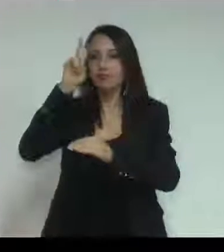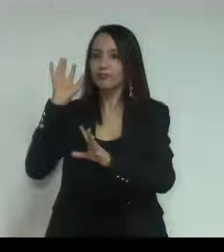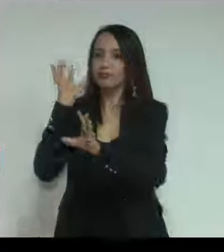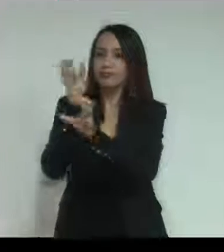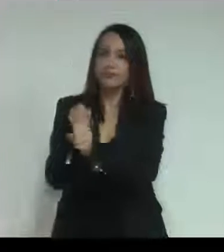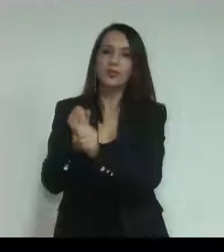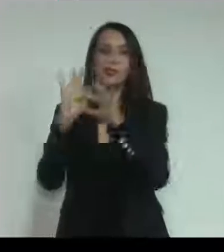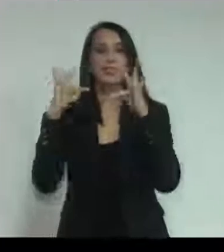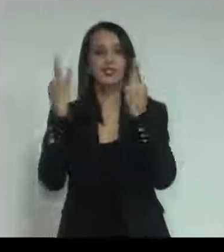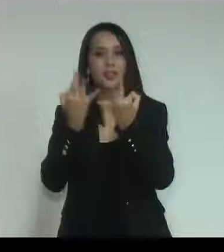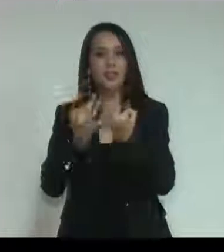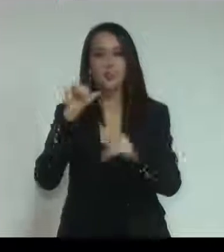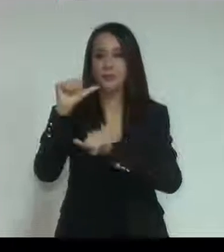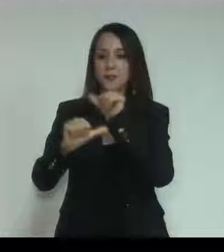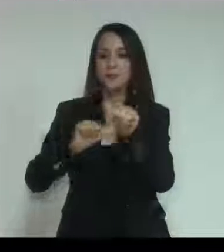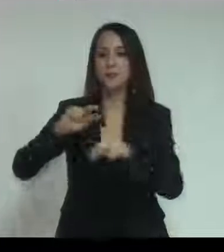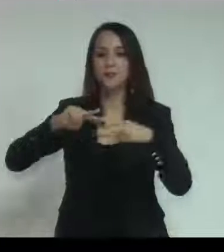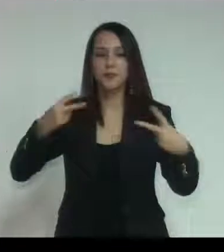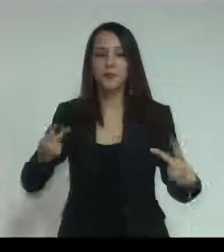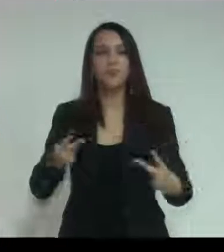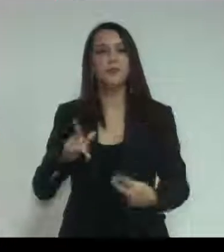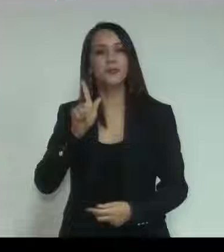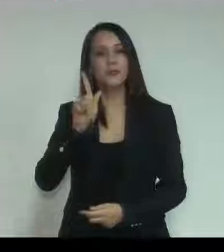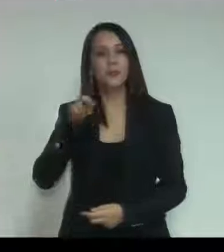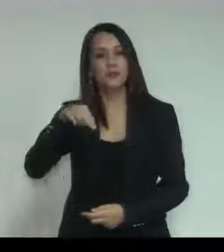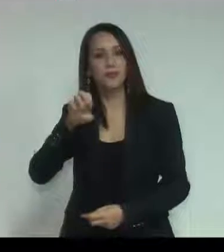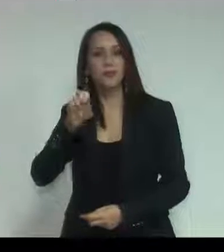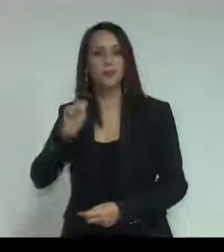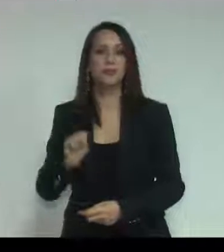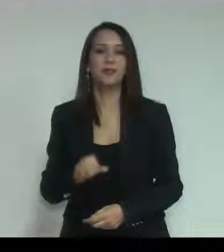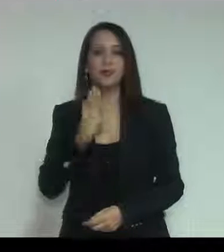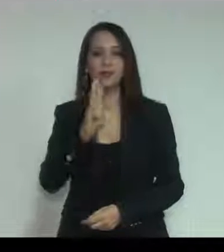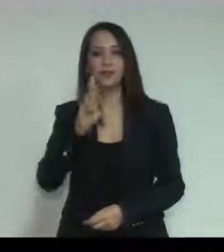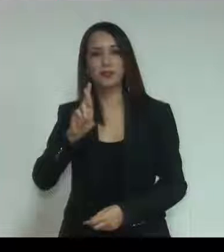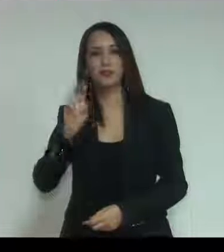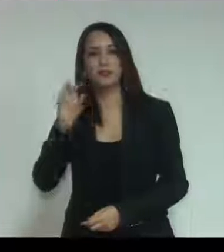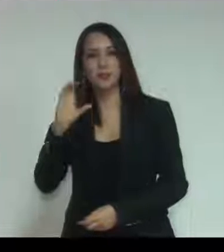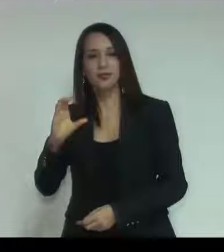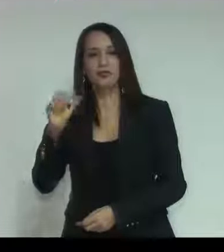genética, especialmente nos genes BRCA1 e BRCA2. Ou seja,